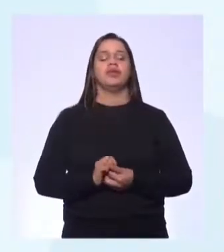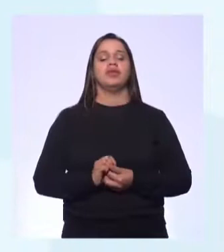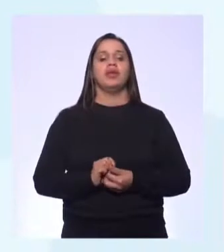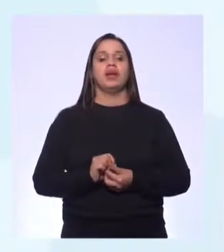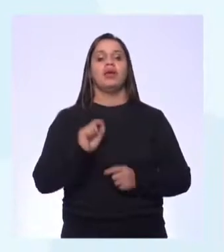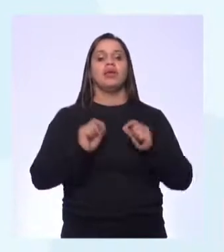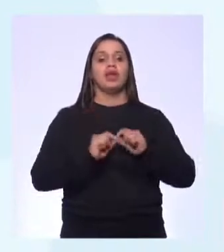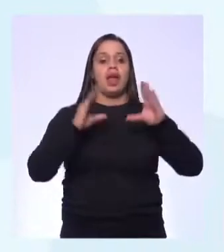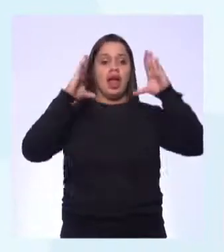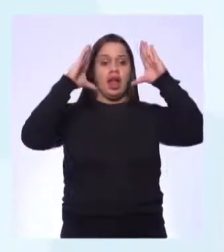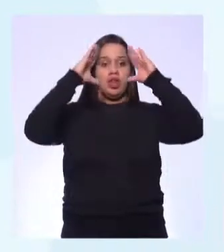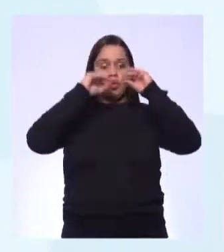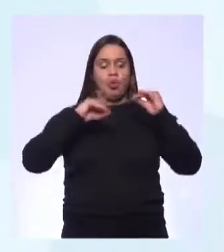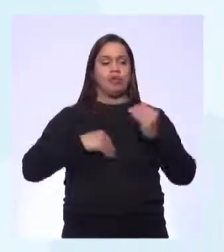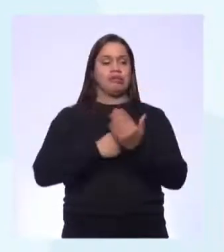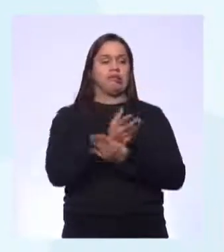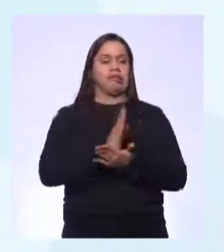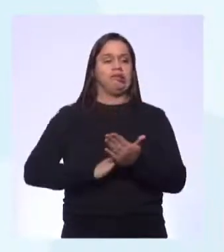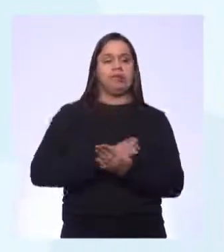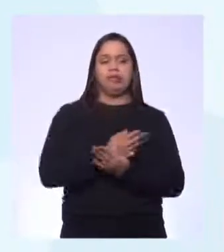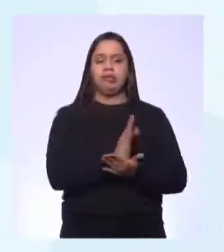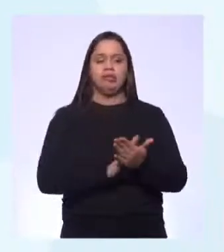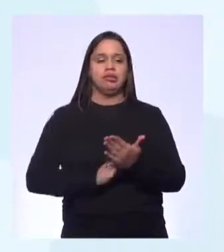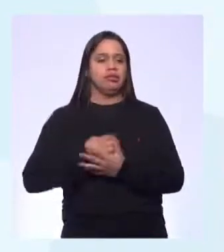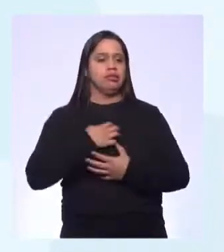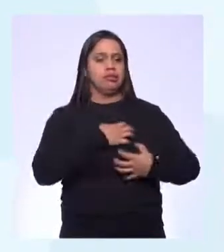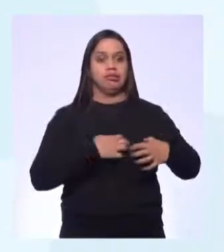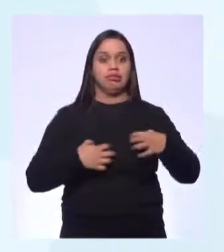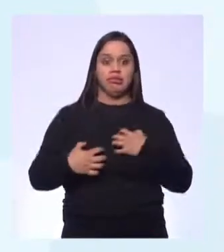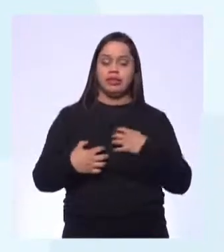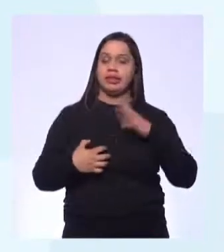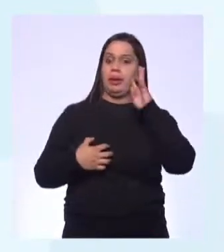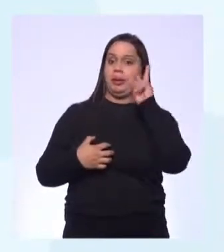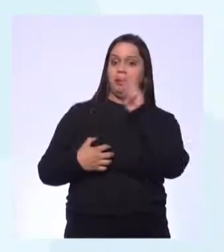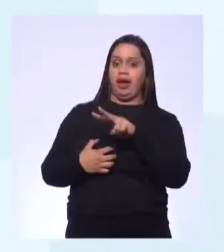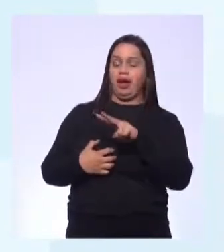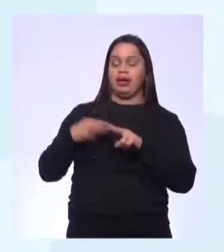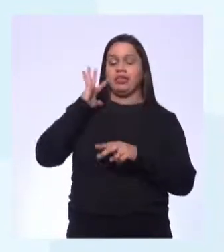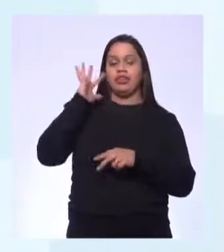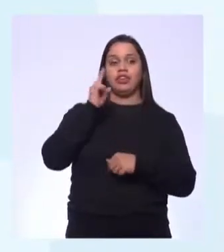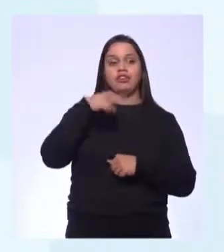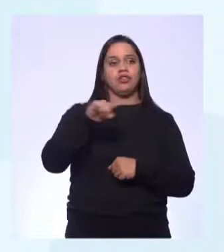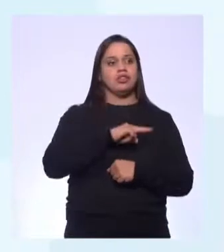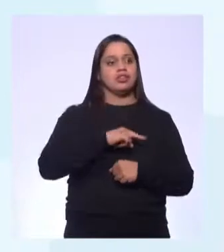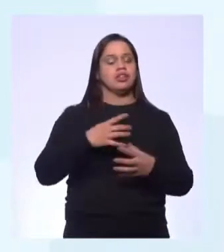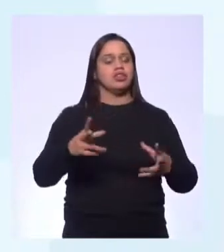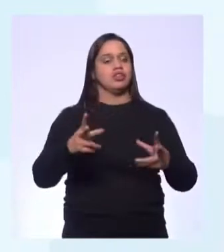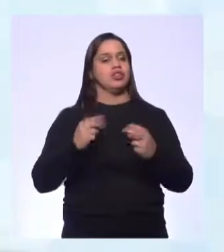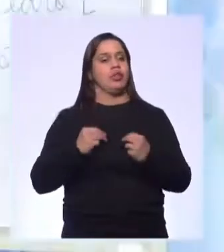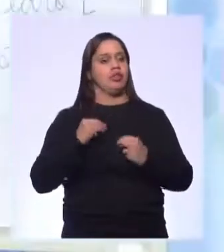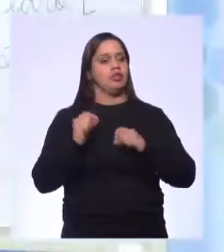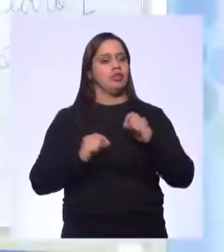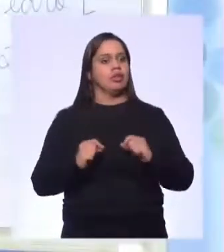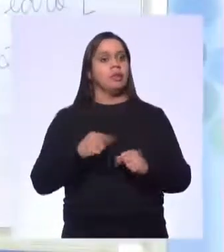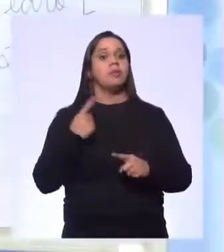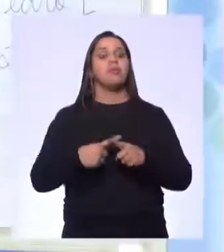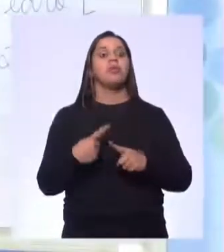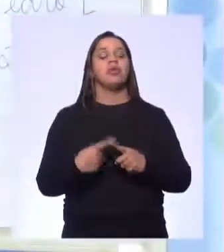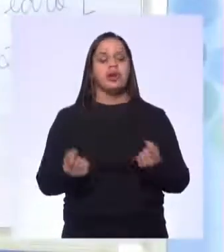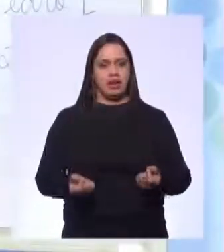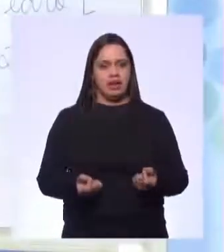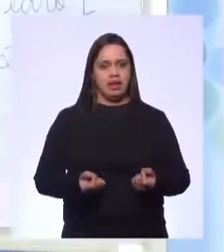a Noite da Agonia. E imagina vocês que agonia. Afinal de contas, eles estavam dentro